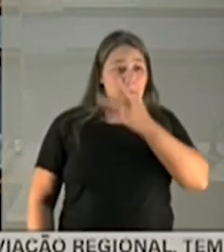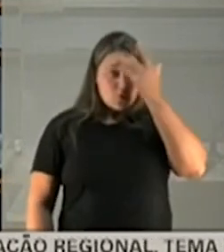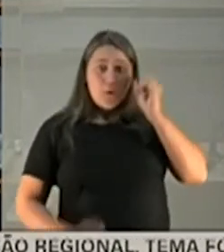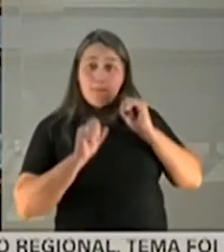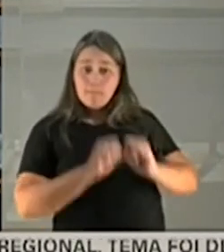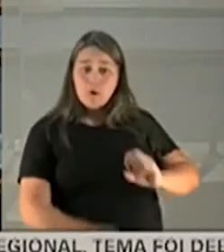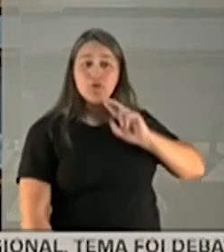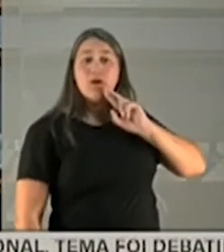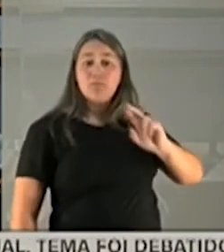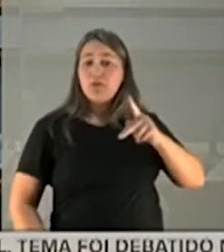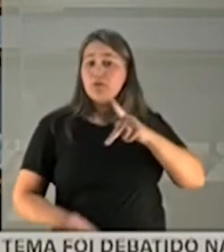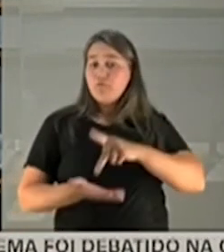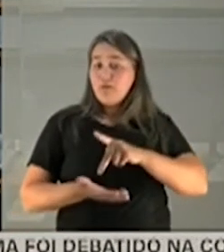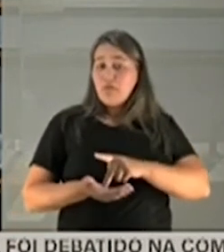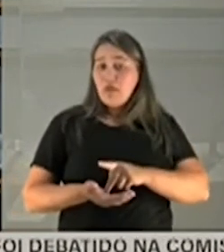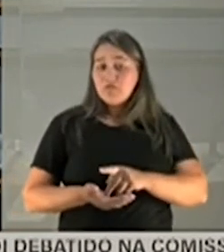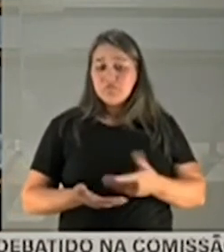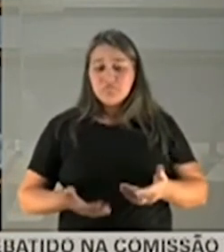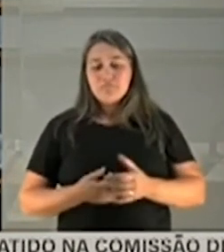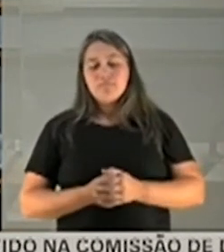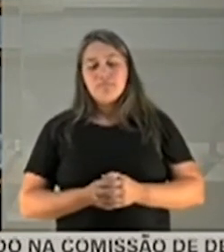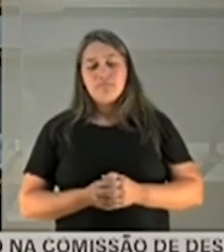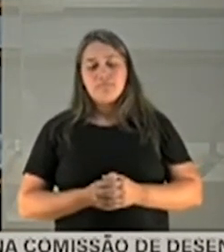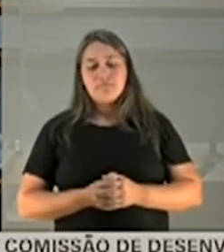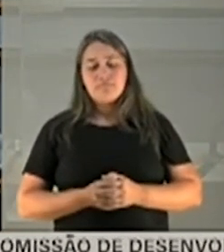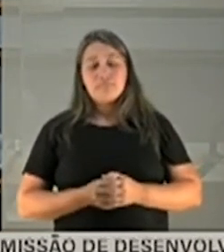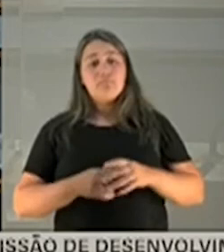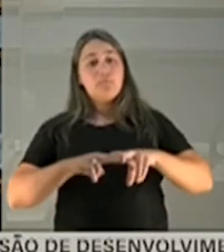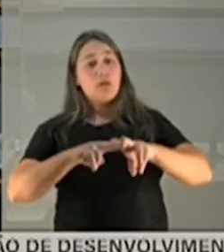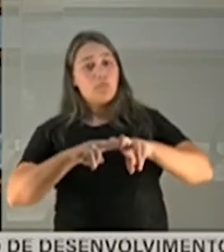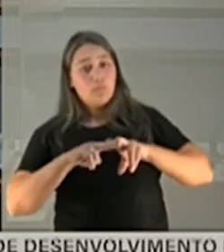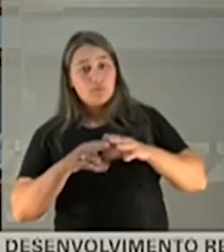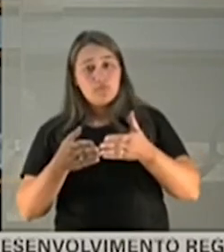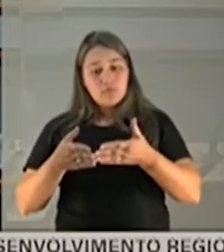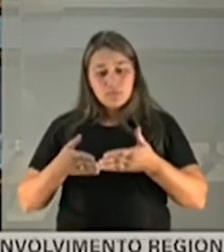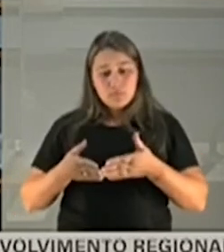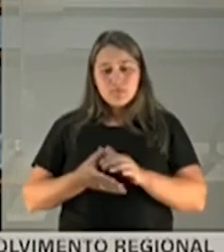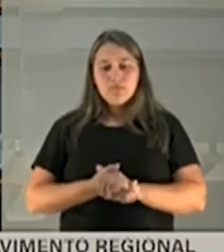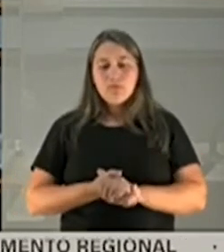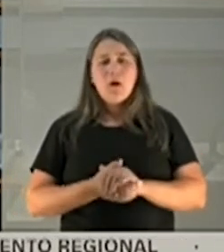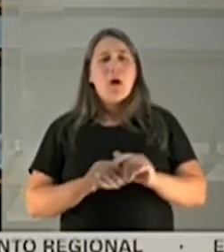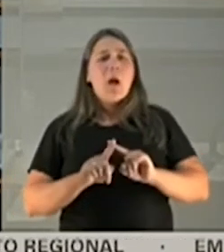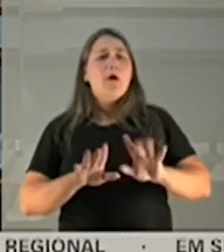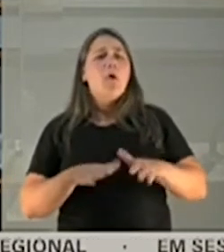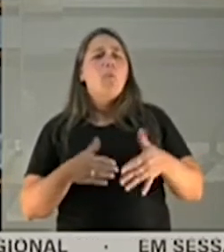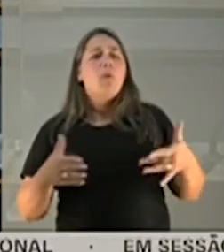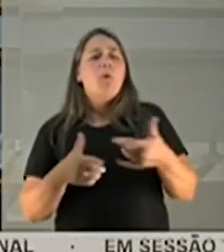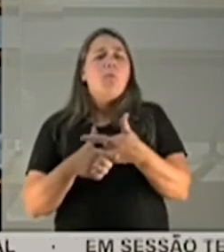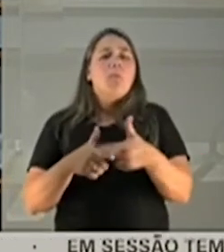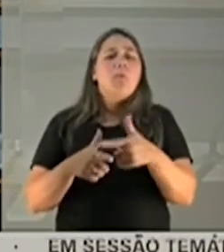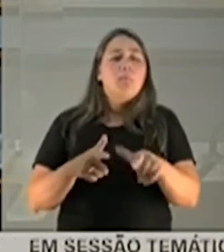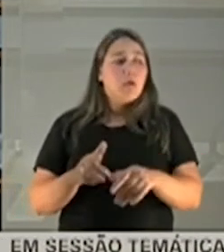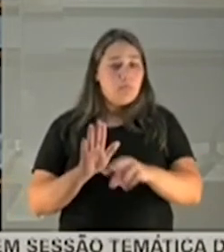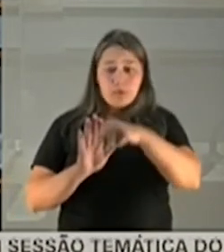fato, que até hoje não nos respondeu, Por isso que eu estou fazendo esse apelo. Mas qual é o crime dos invoices? Não, eu só estou... É porque